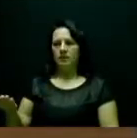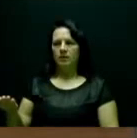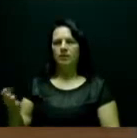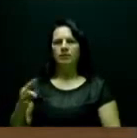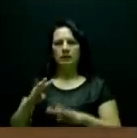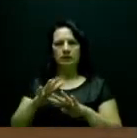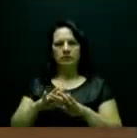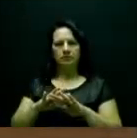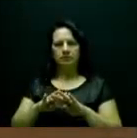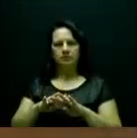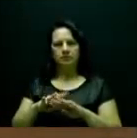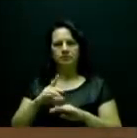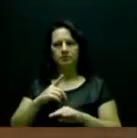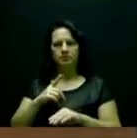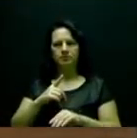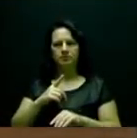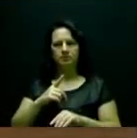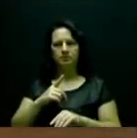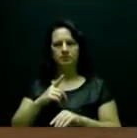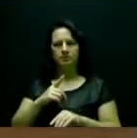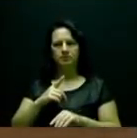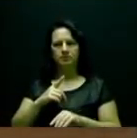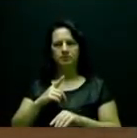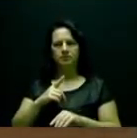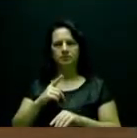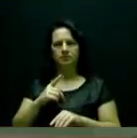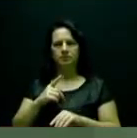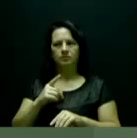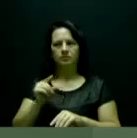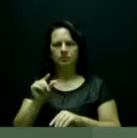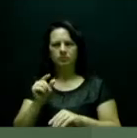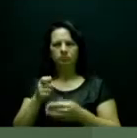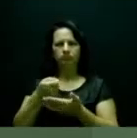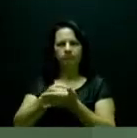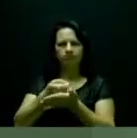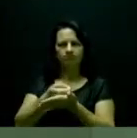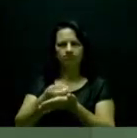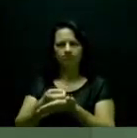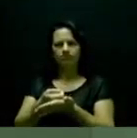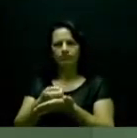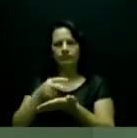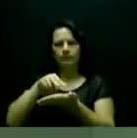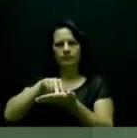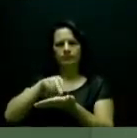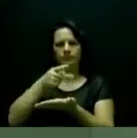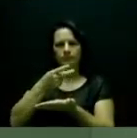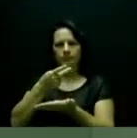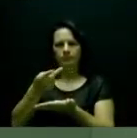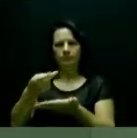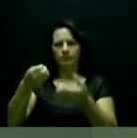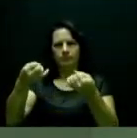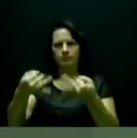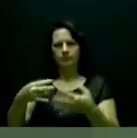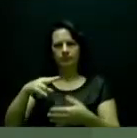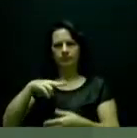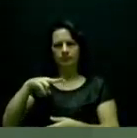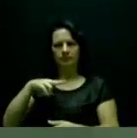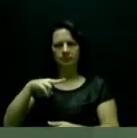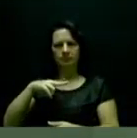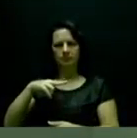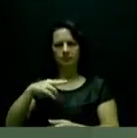confesso que tinha um pouco de resistência de vir aqui usar a tribuna para explicações